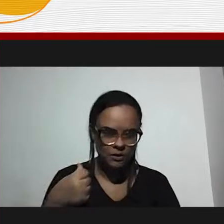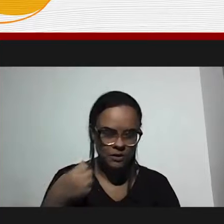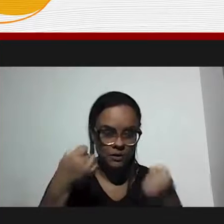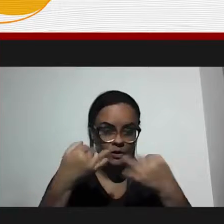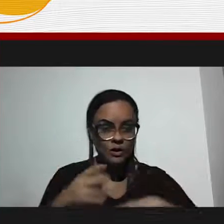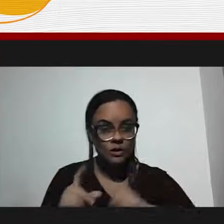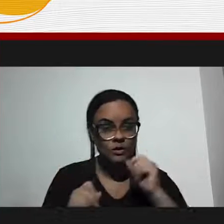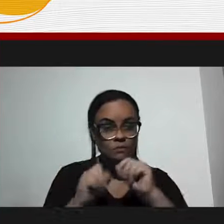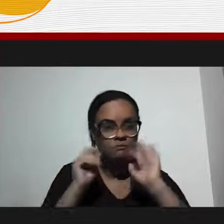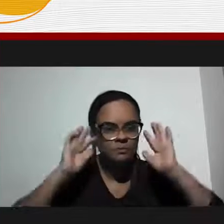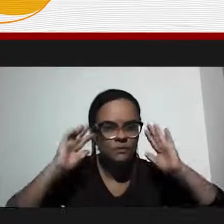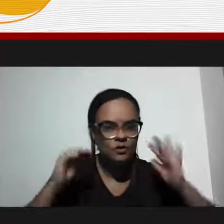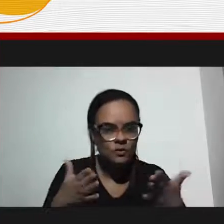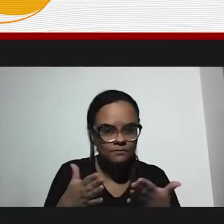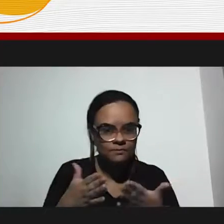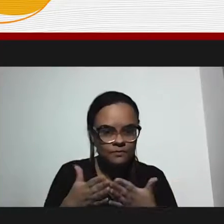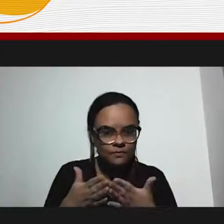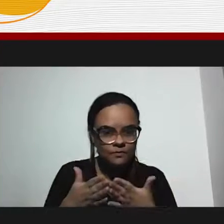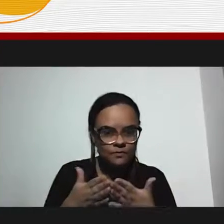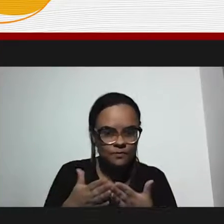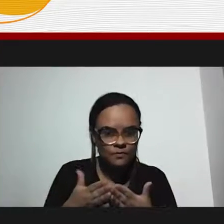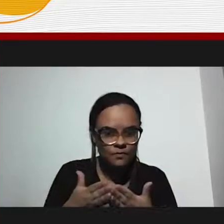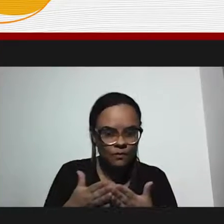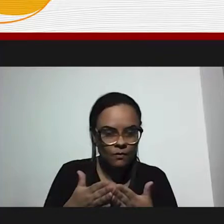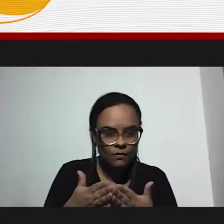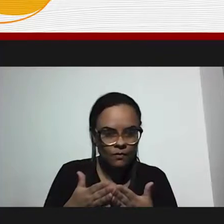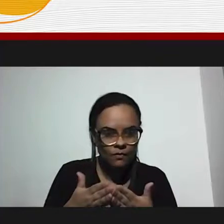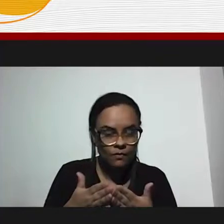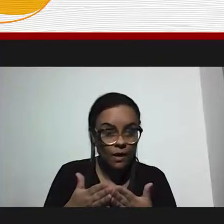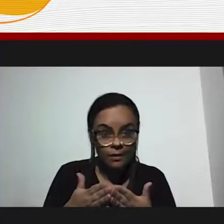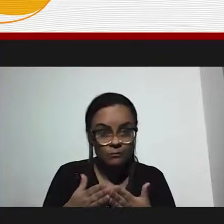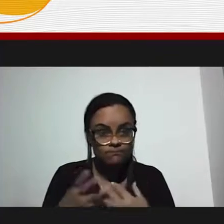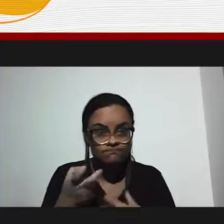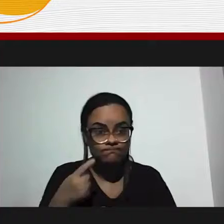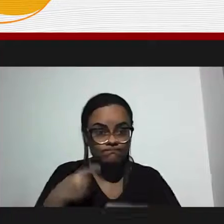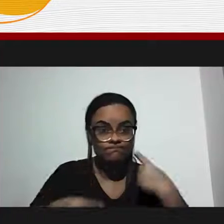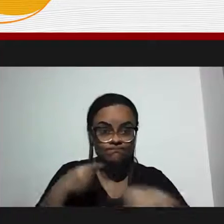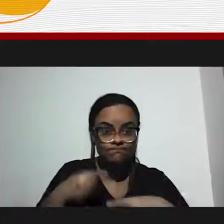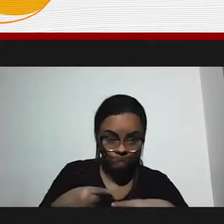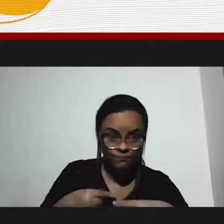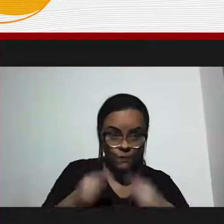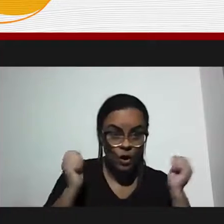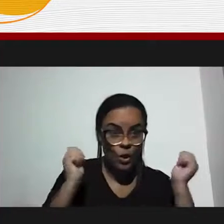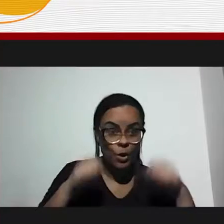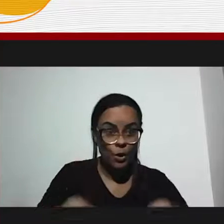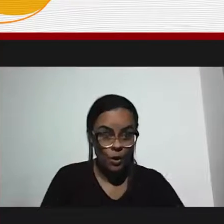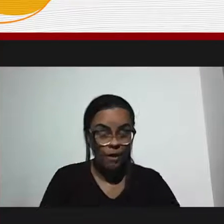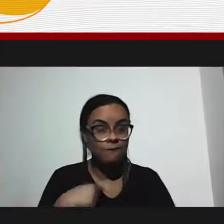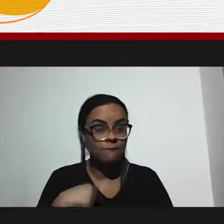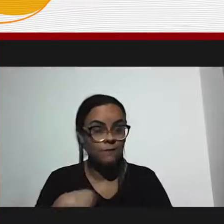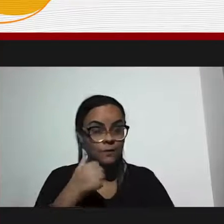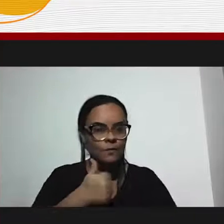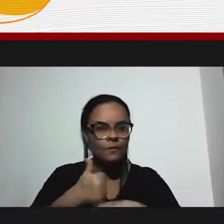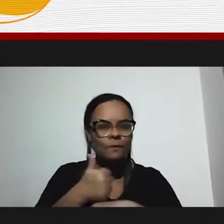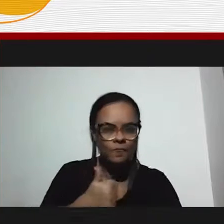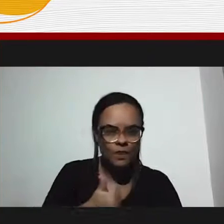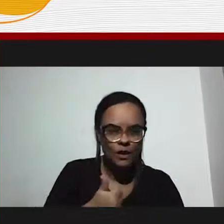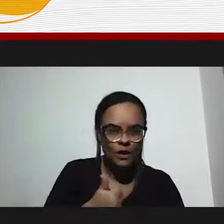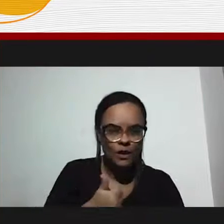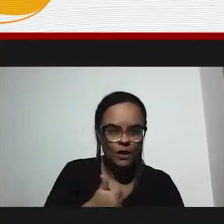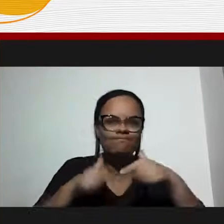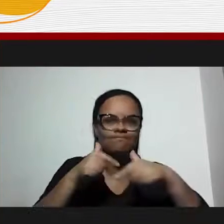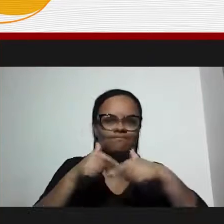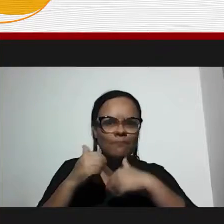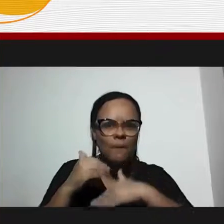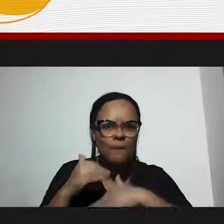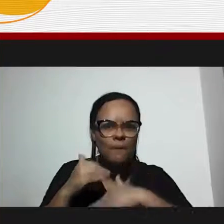que hoje eu não parti para uma carreira política, mas o que eu posso falar é que trabalho muito mais agora do que